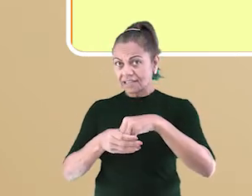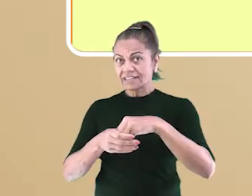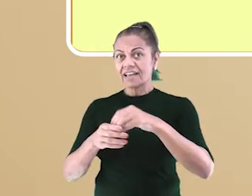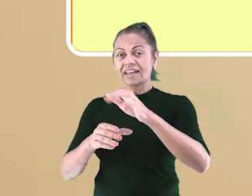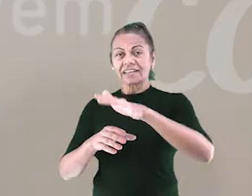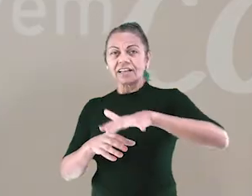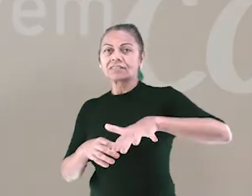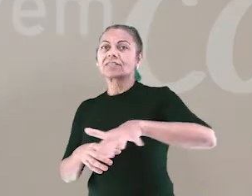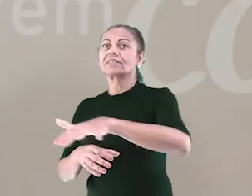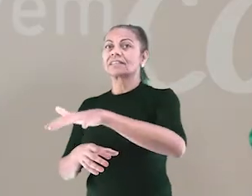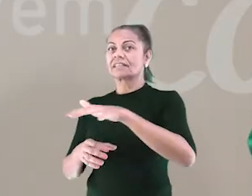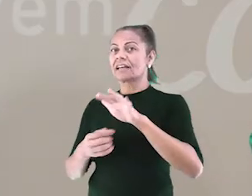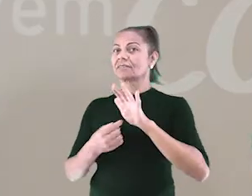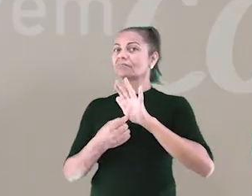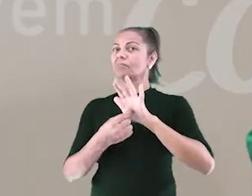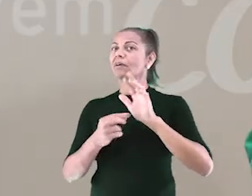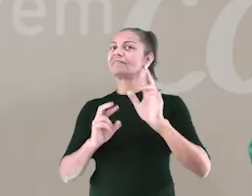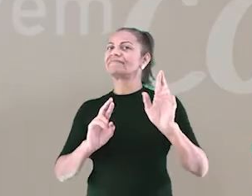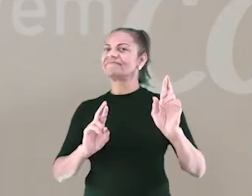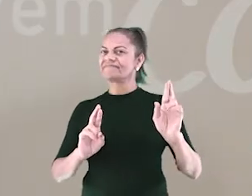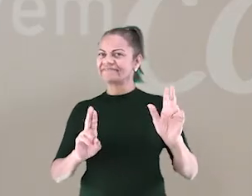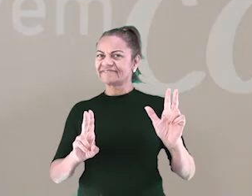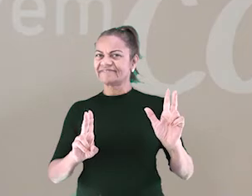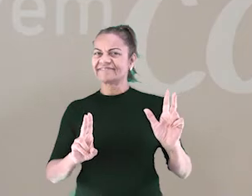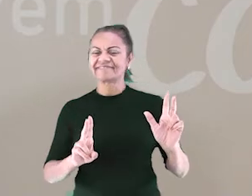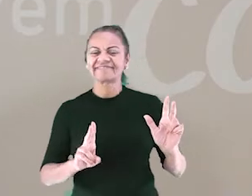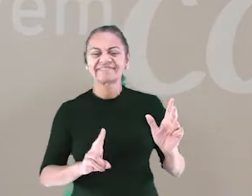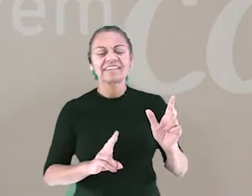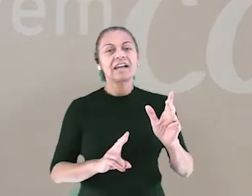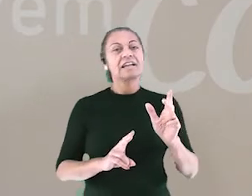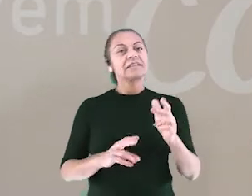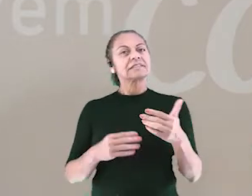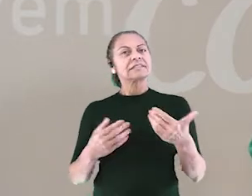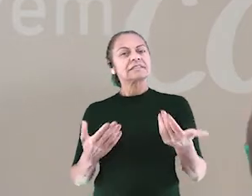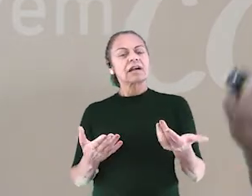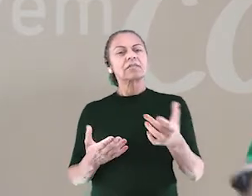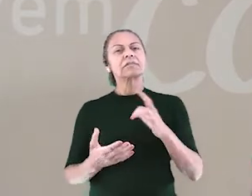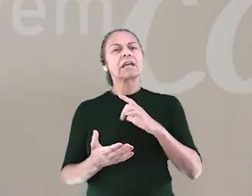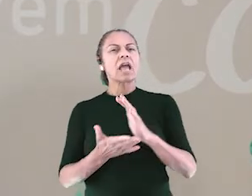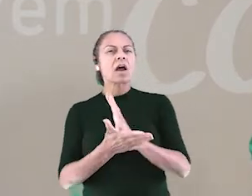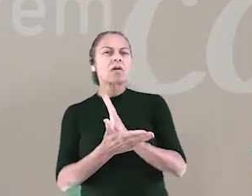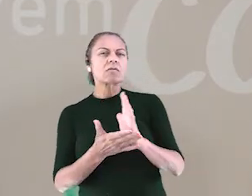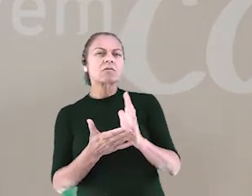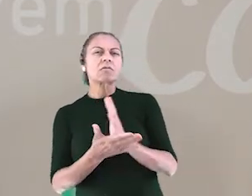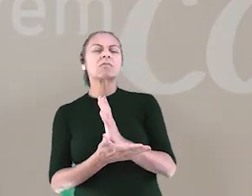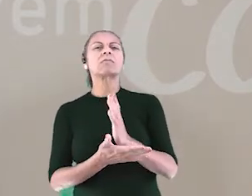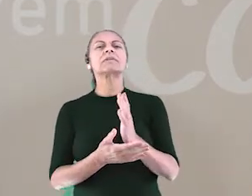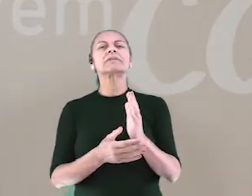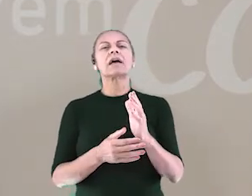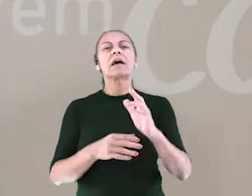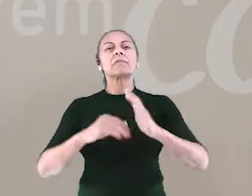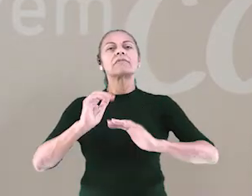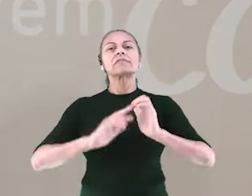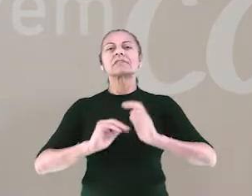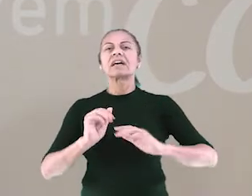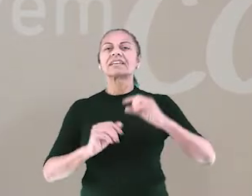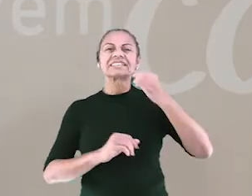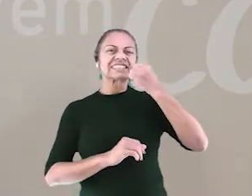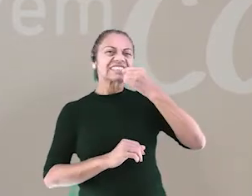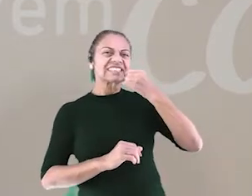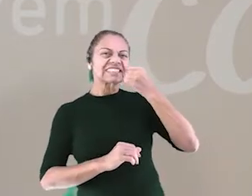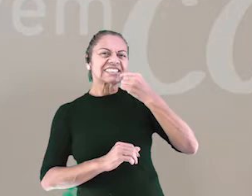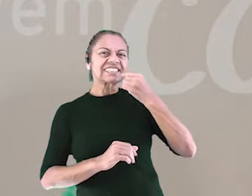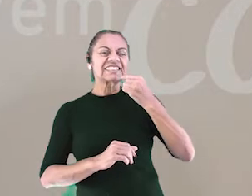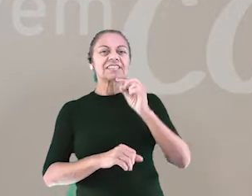sociedade. Existem muitas profissões. Só para você ter ideia de algumas delas, vou citar alguns nomes: